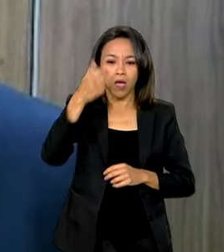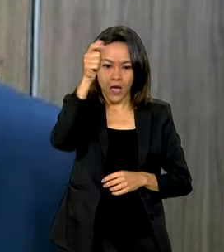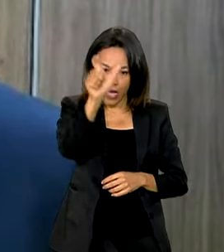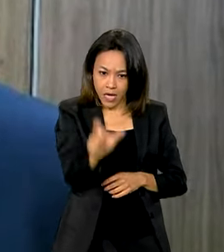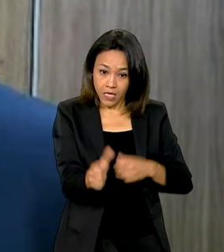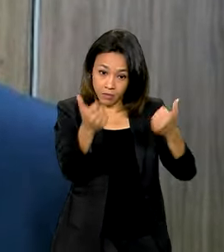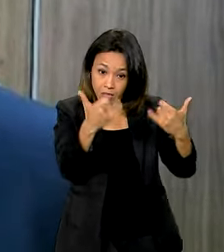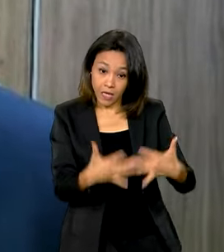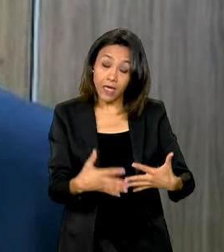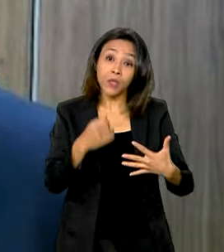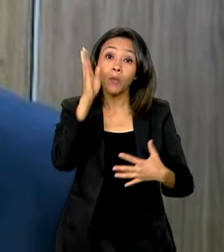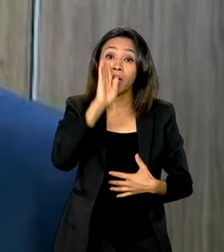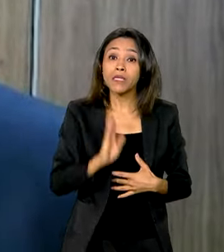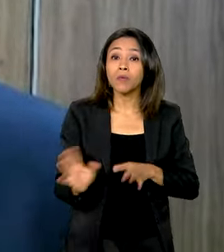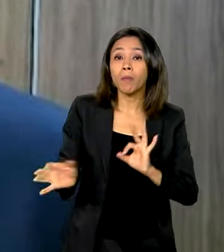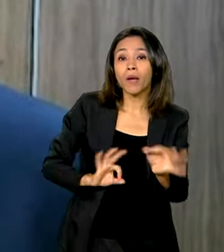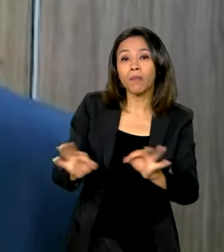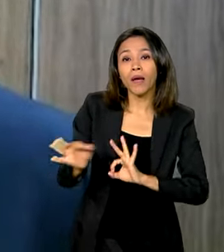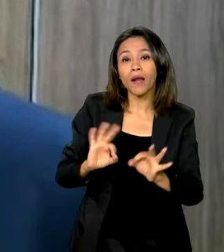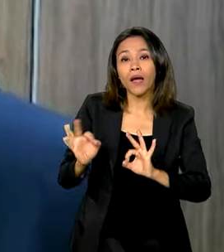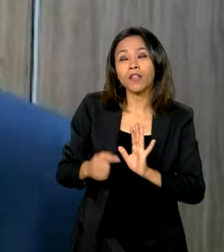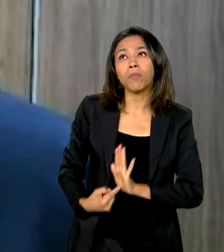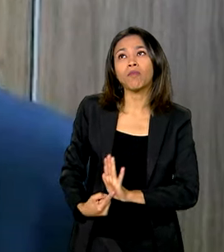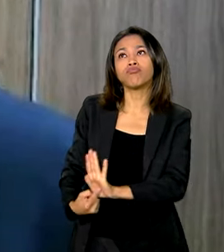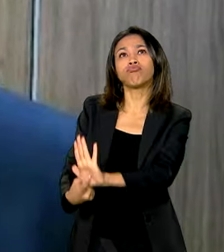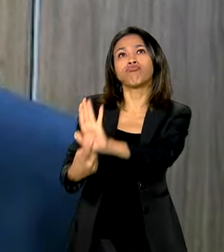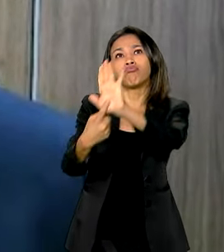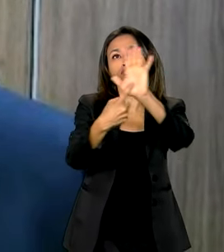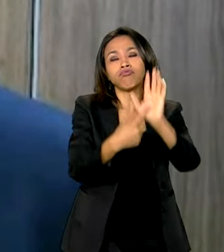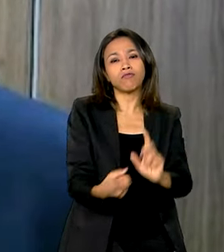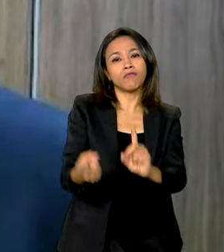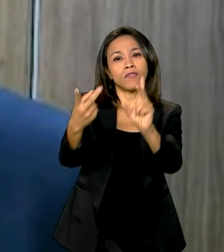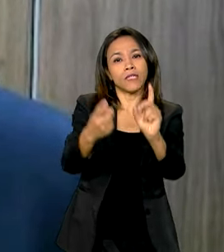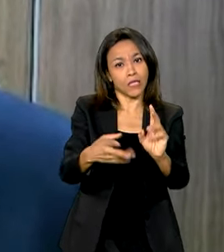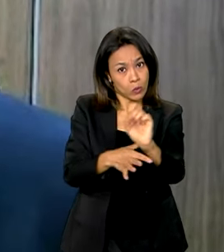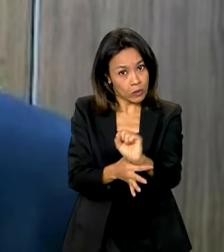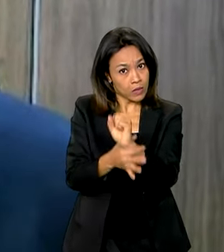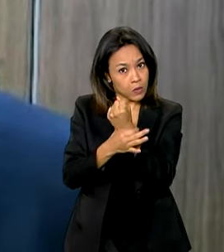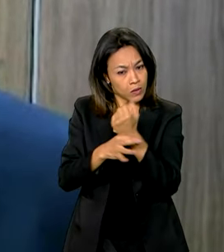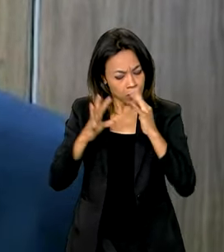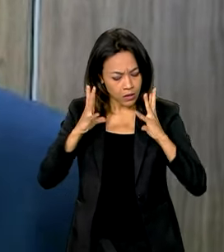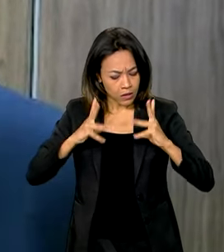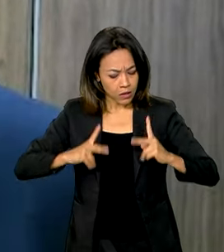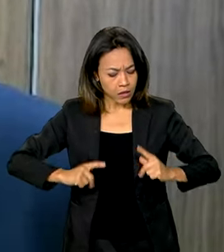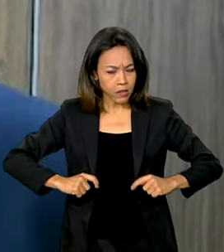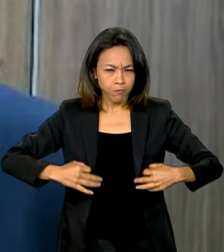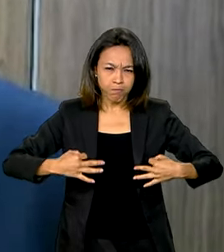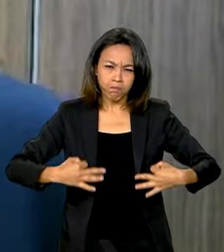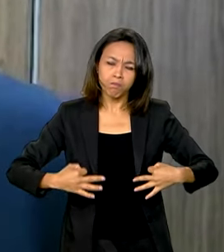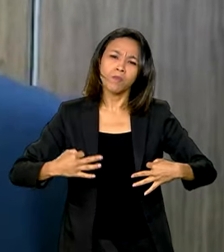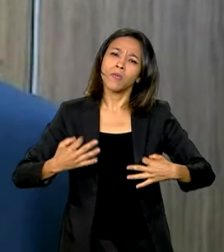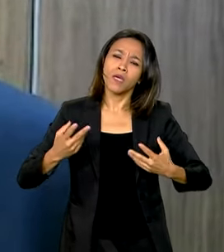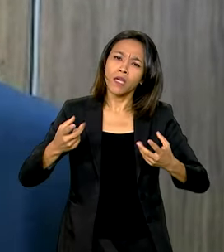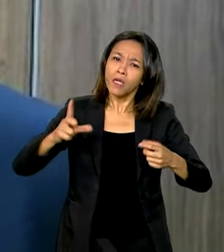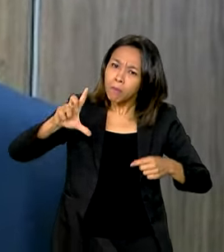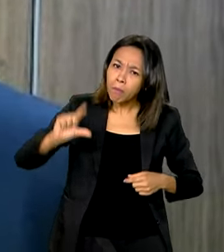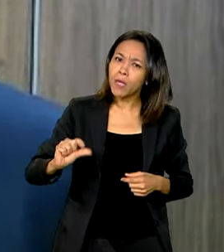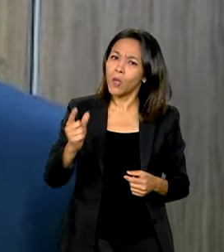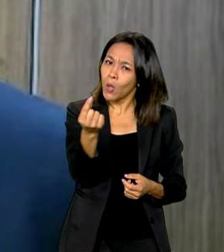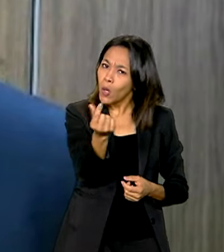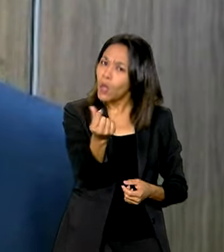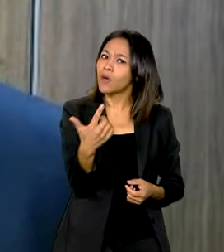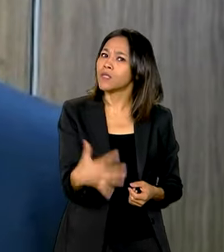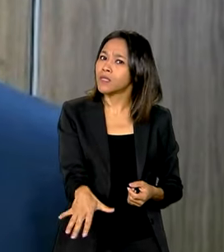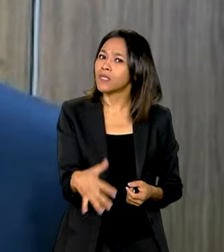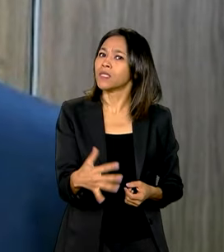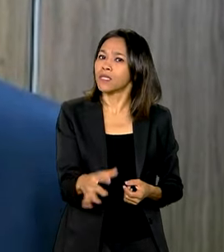seus produtos com muita tranquilidade, com muita segurança sanitária e com preços acessíveis. A nossa produção hoje é uma produção